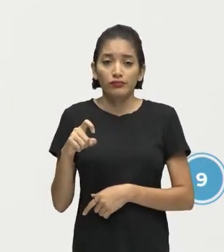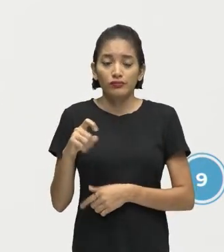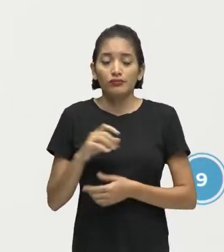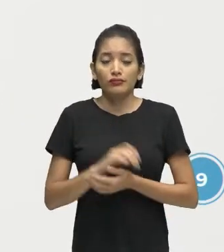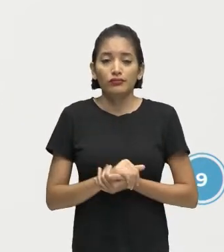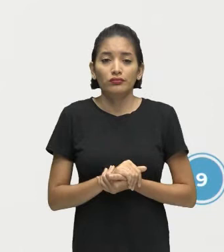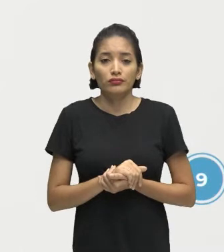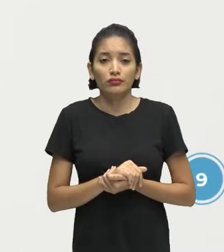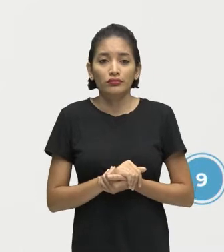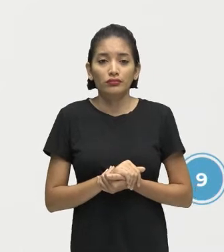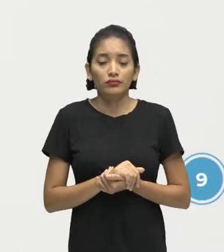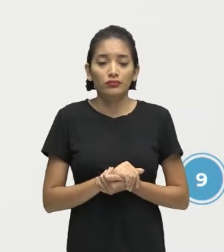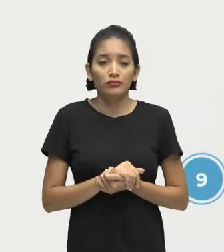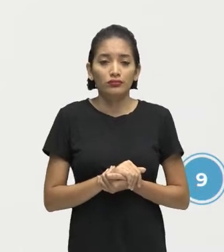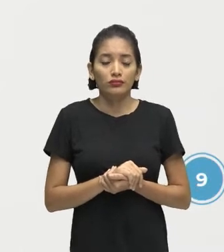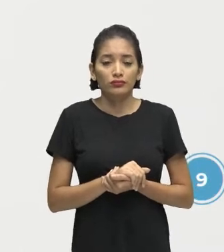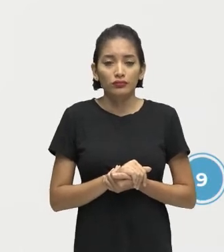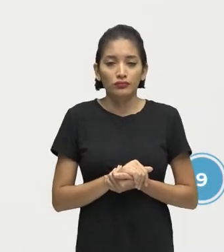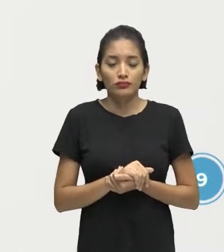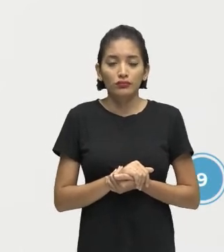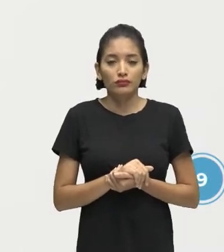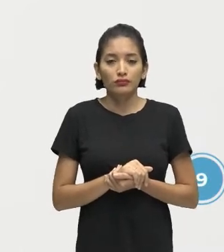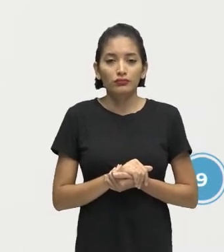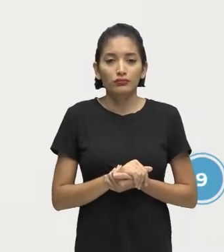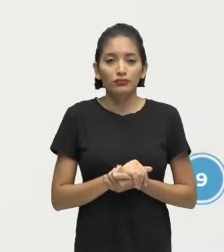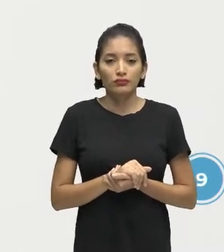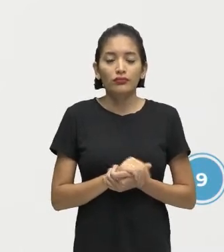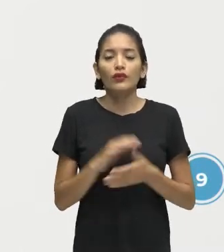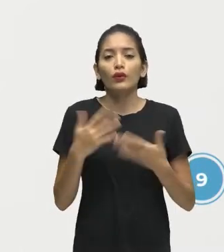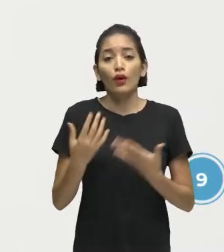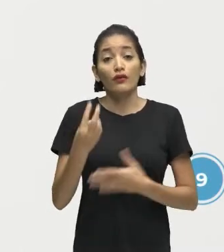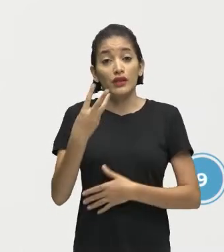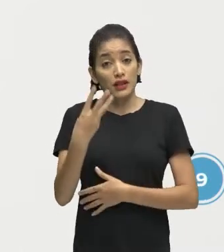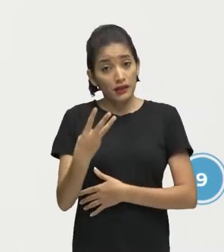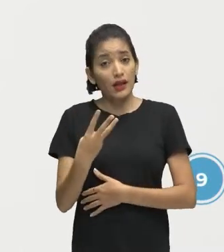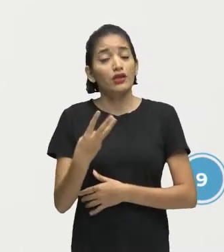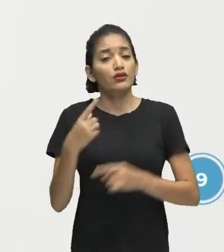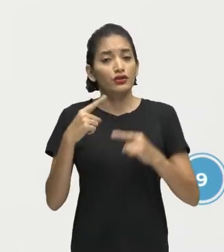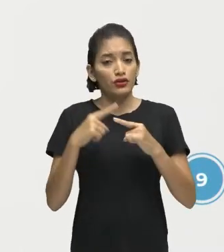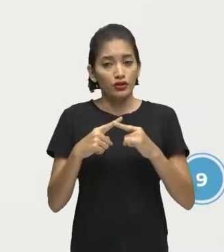número. O triplo de x vai ser quem? 3x.